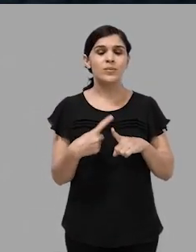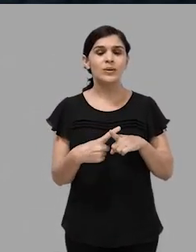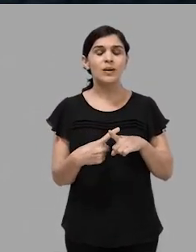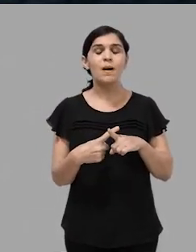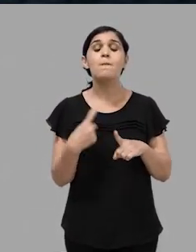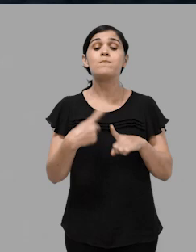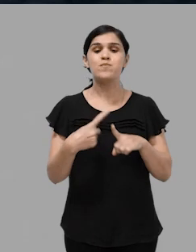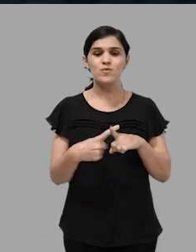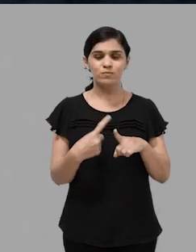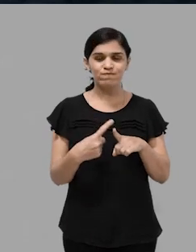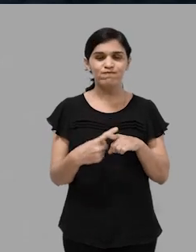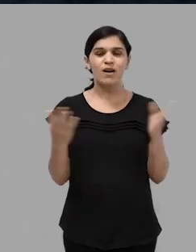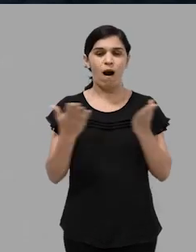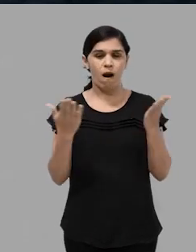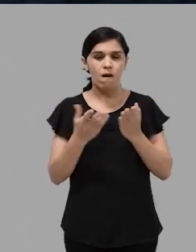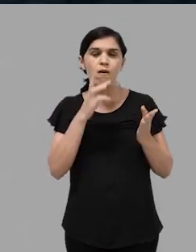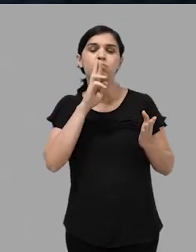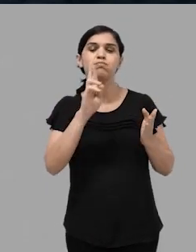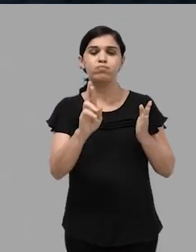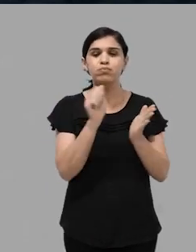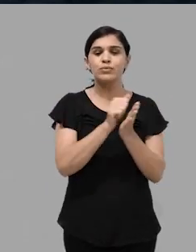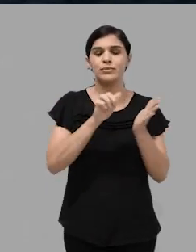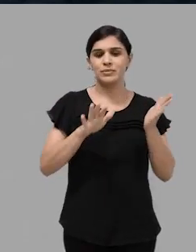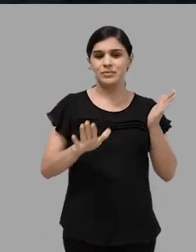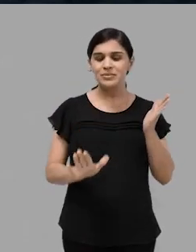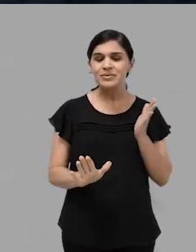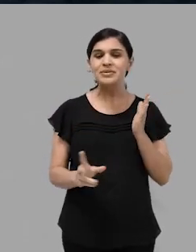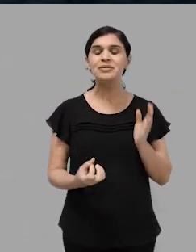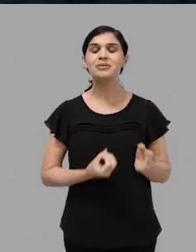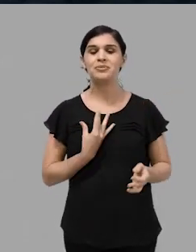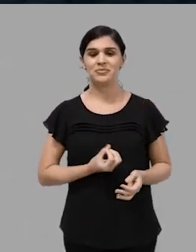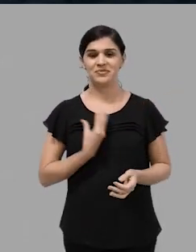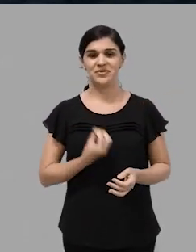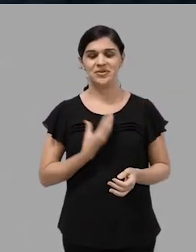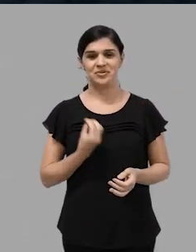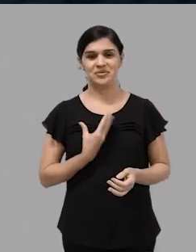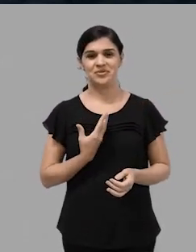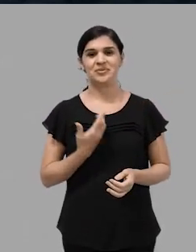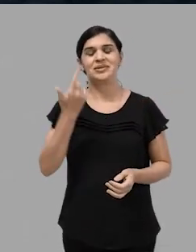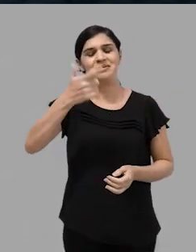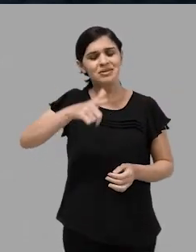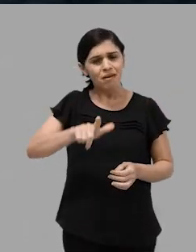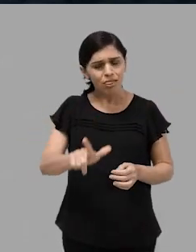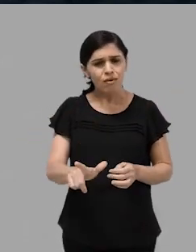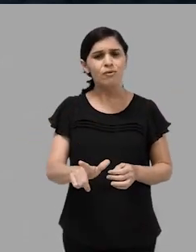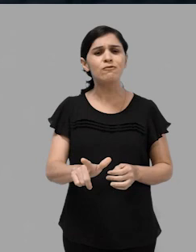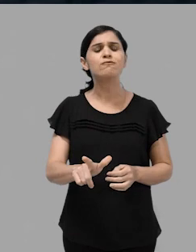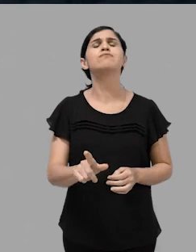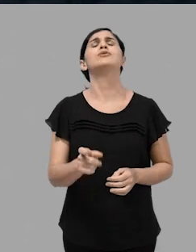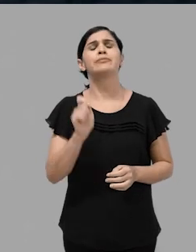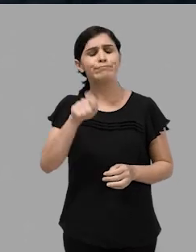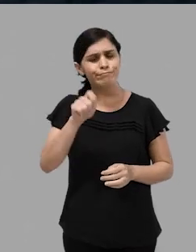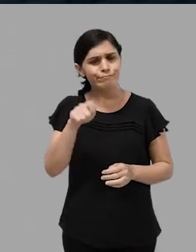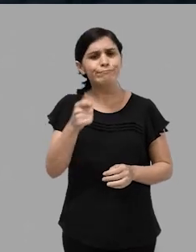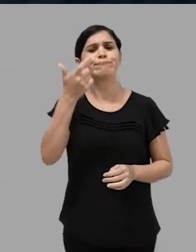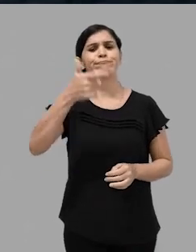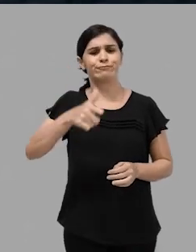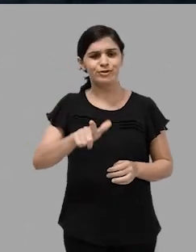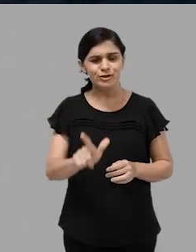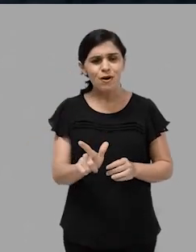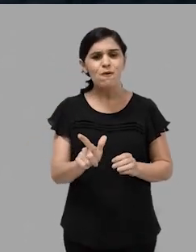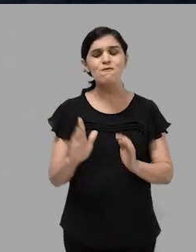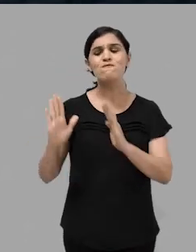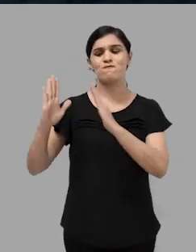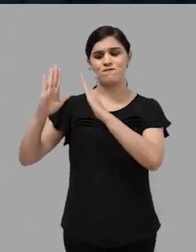fazer exercícios sobre trovadorismo. De novo, Cacau, de novo, trovadorismo, tá? É o projeto Fica em